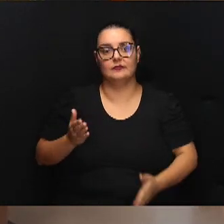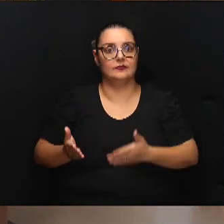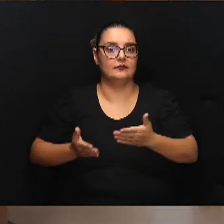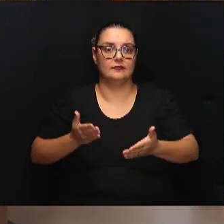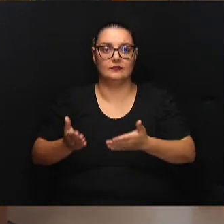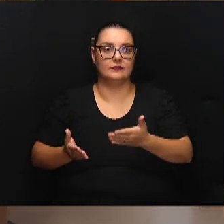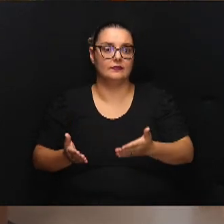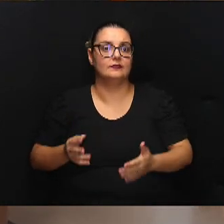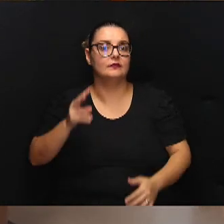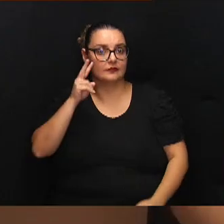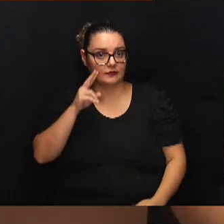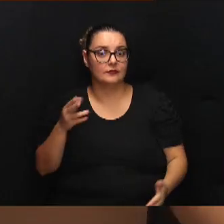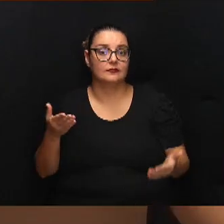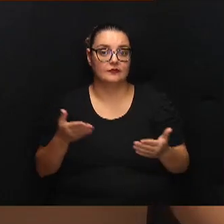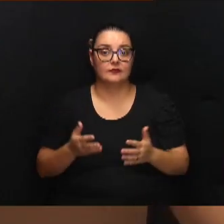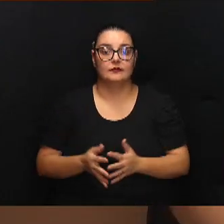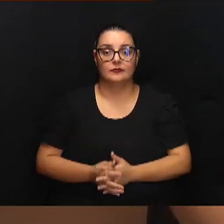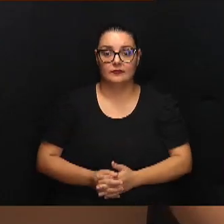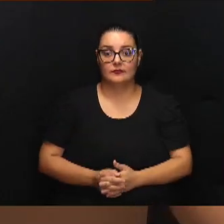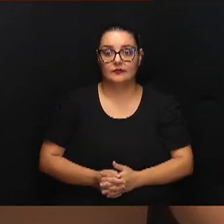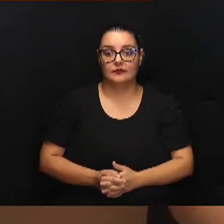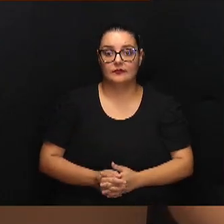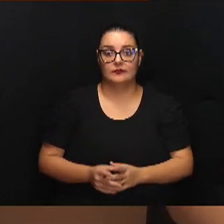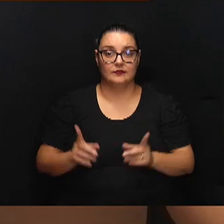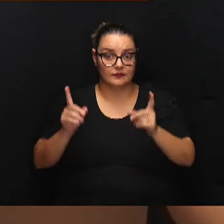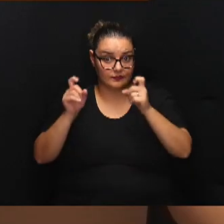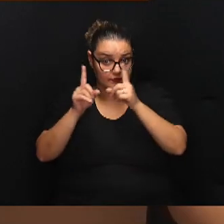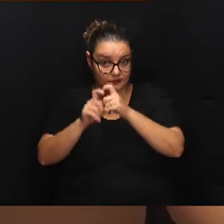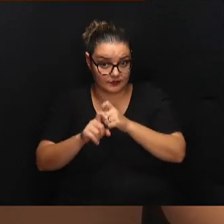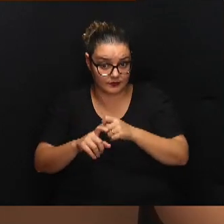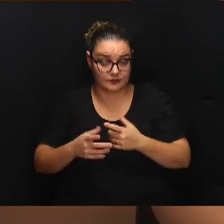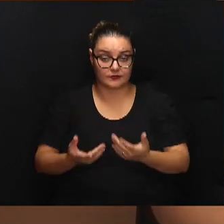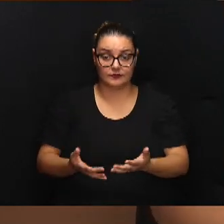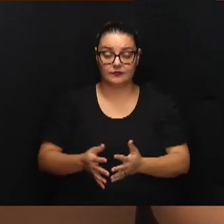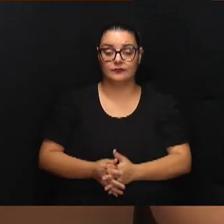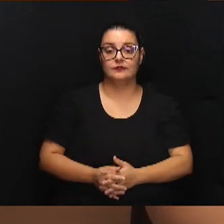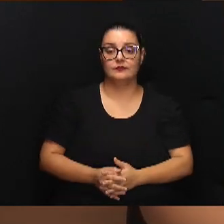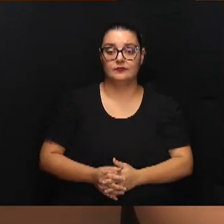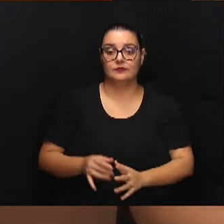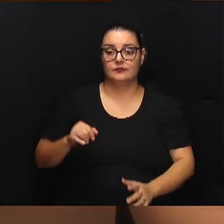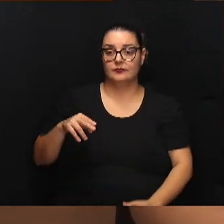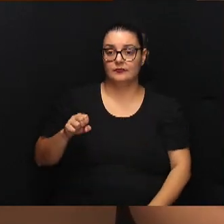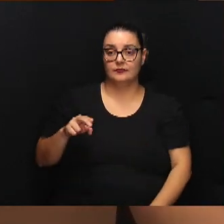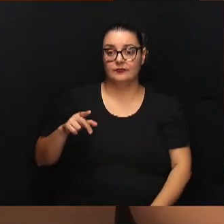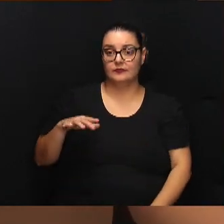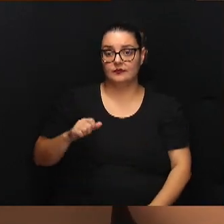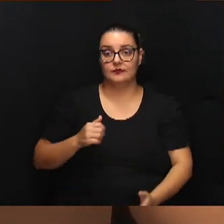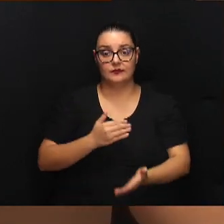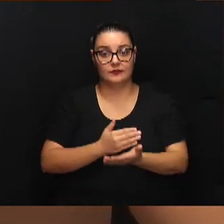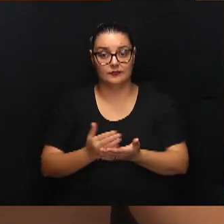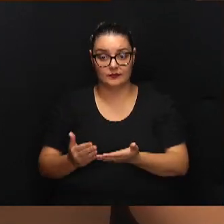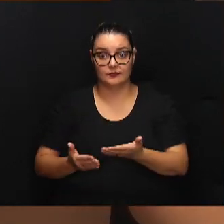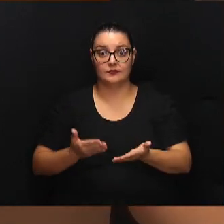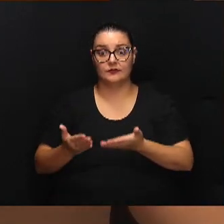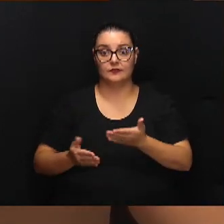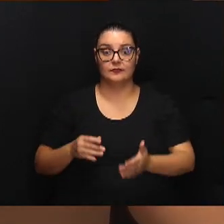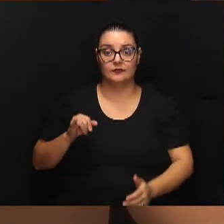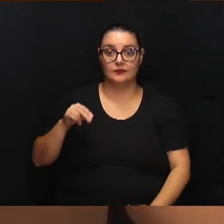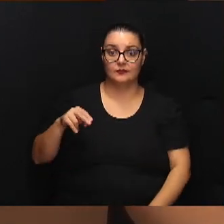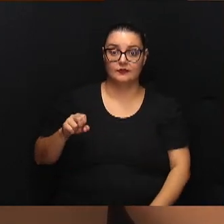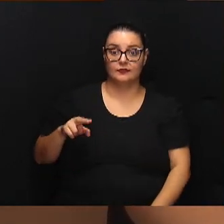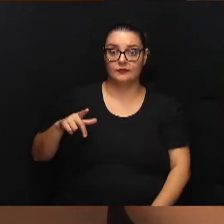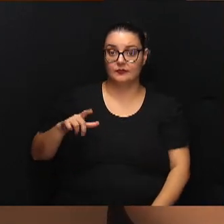que a gente vê hoje em dia. Então, extremamente difícil. A insulina que eu iniciei meu tratamento era uma insulina